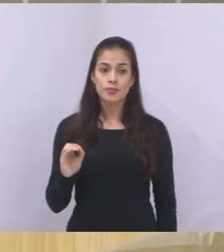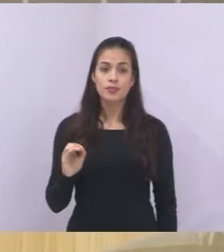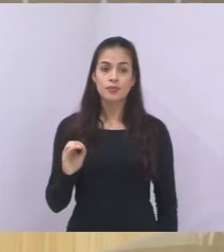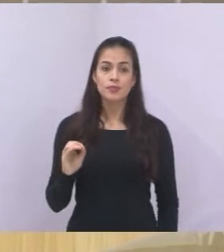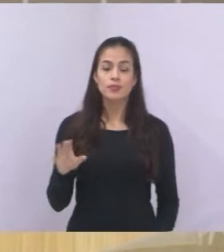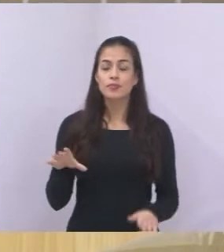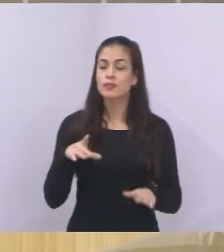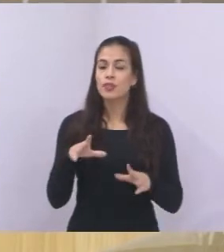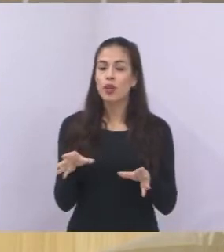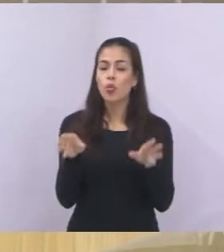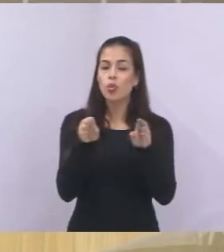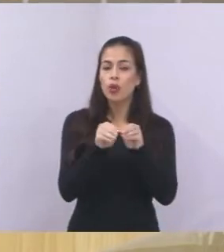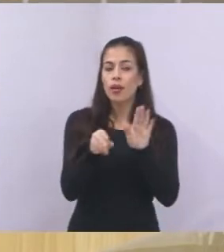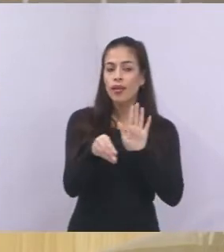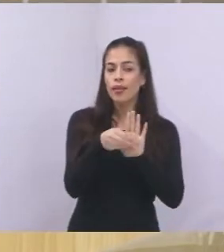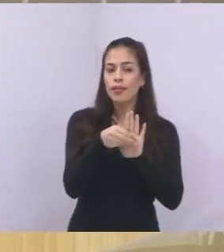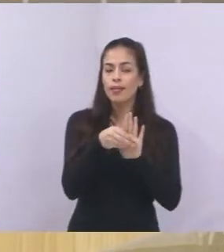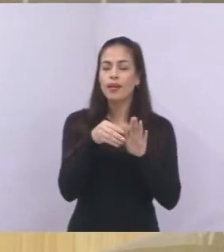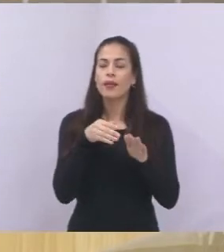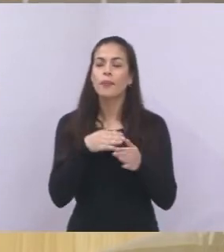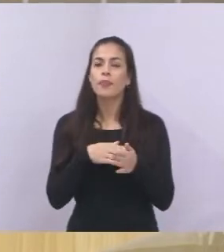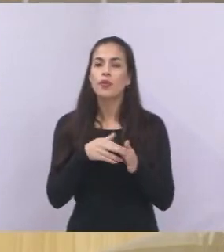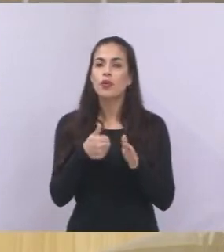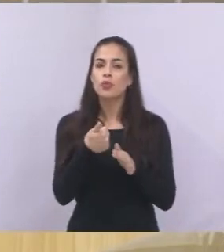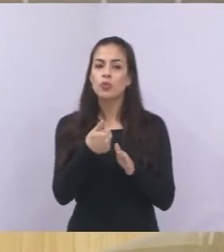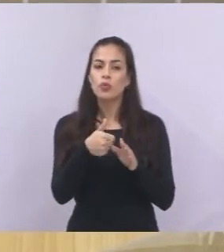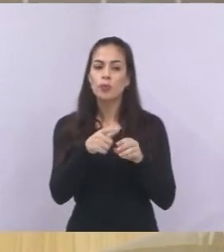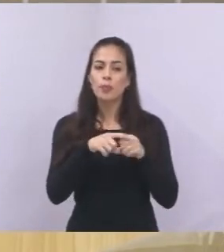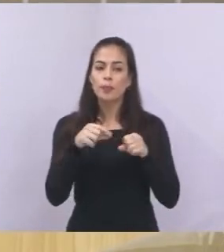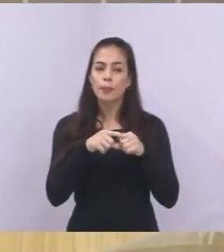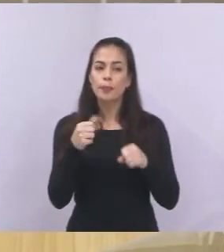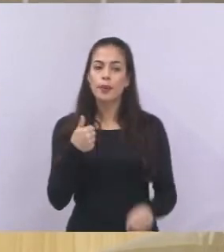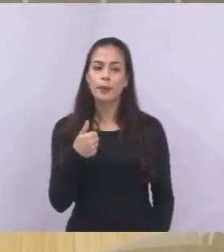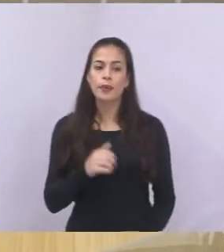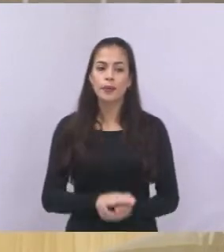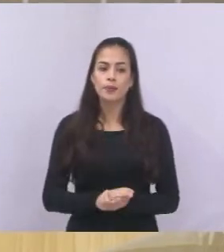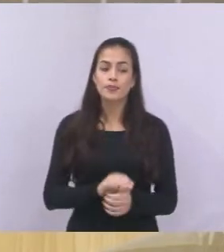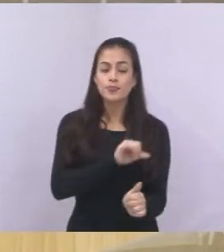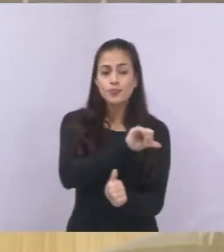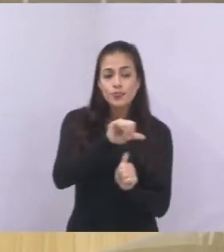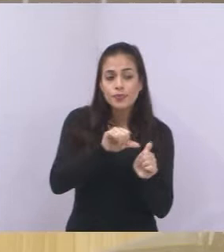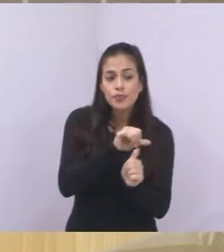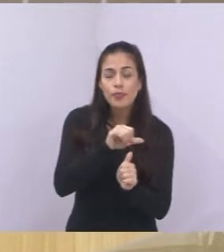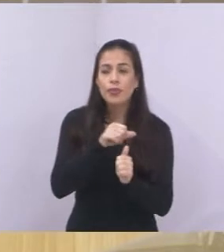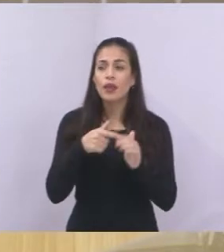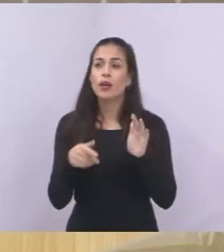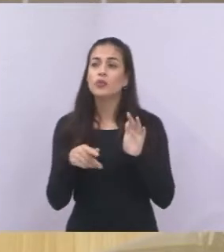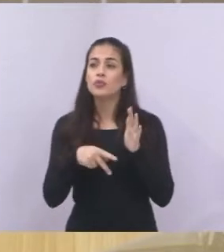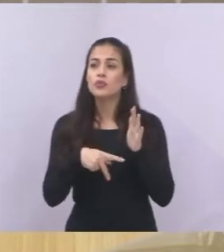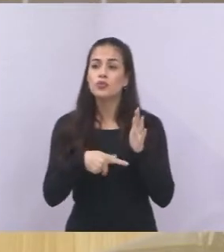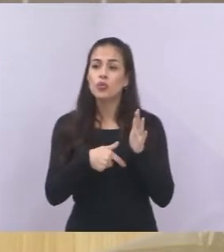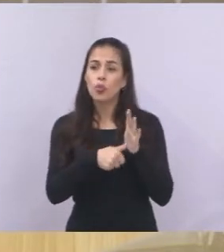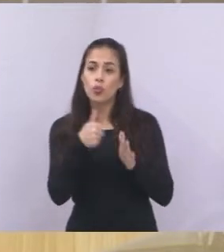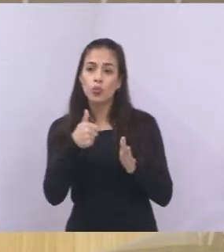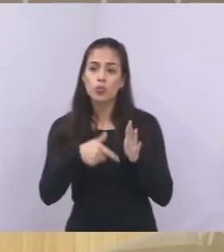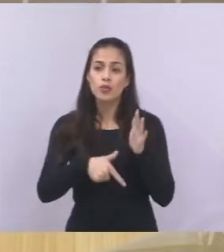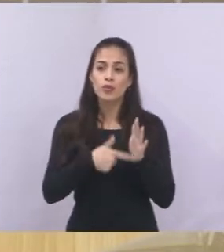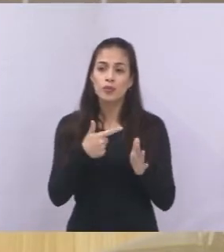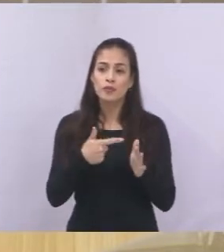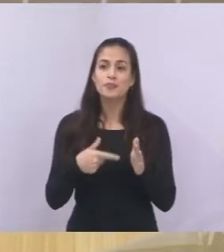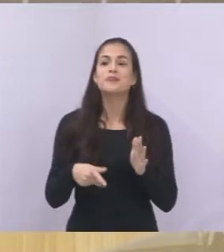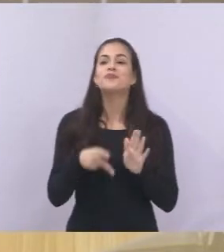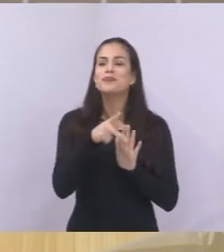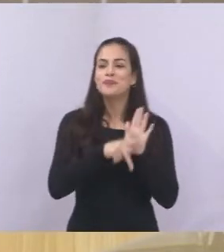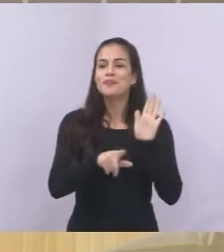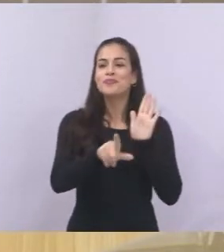inciso 1º desse artigo. E altera o inciso 1 e 2 do artigo 18 do projeto de lei complementar,